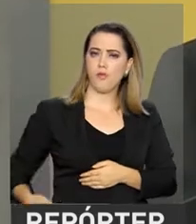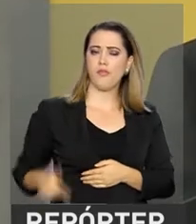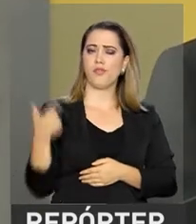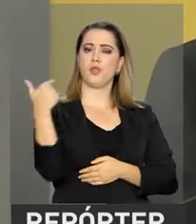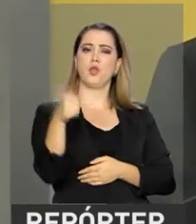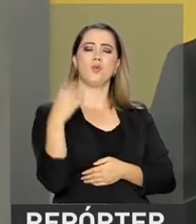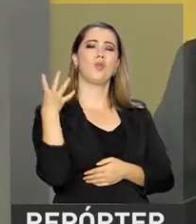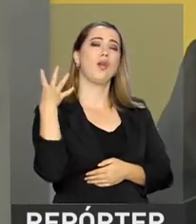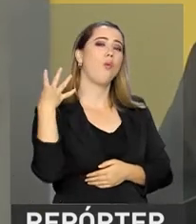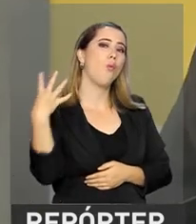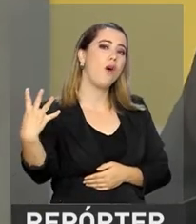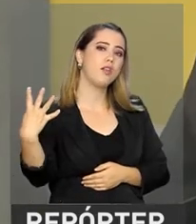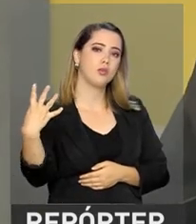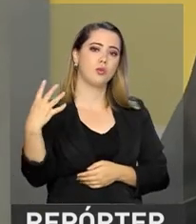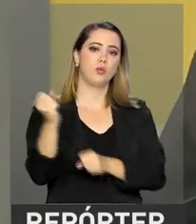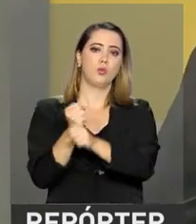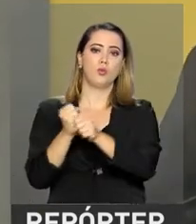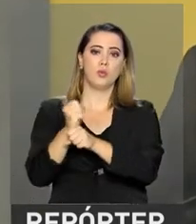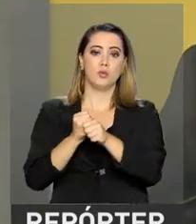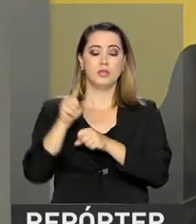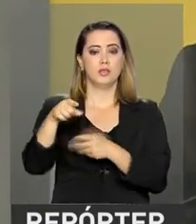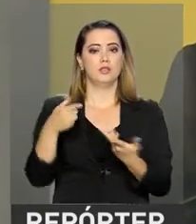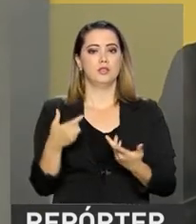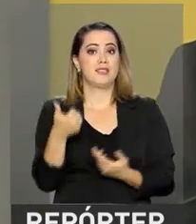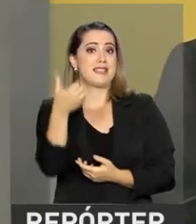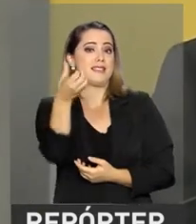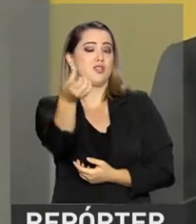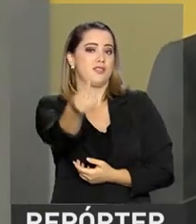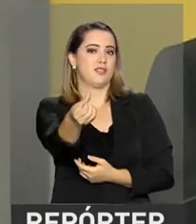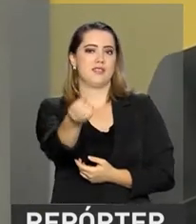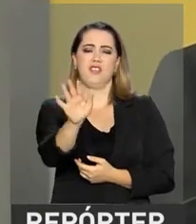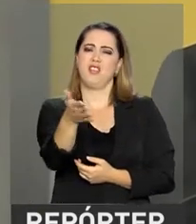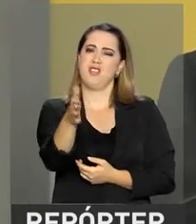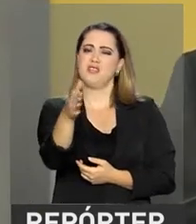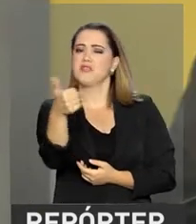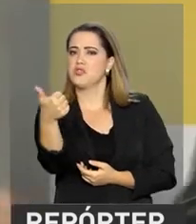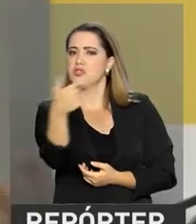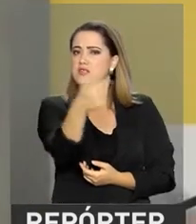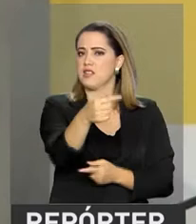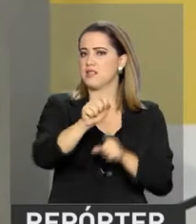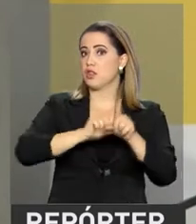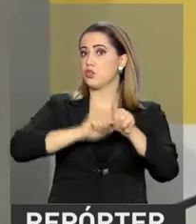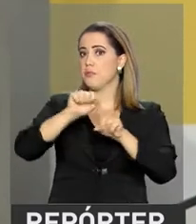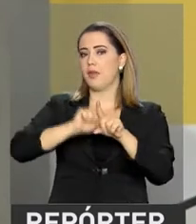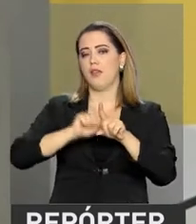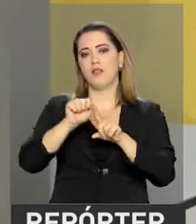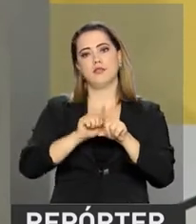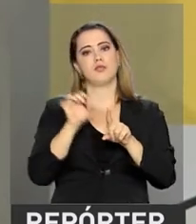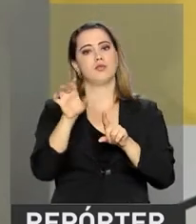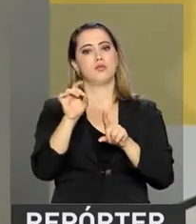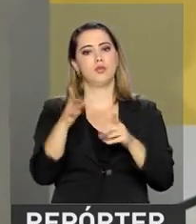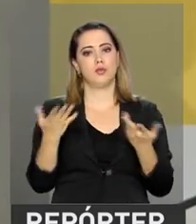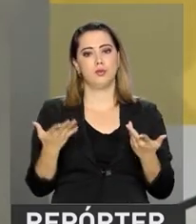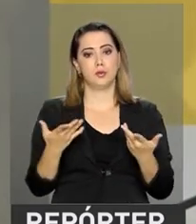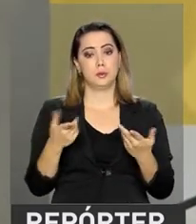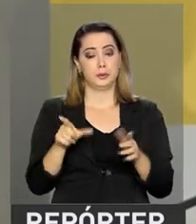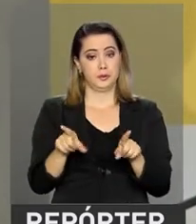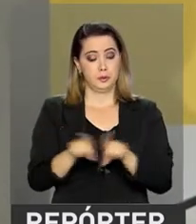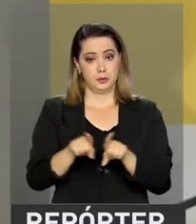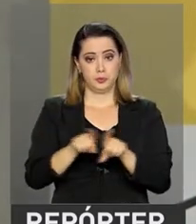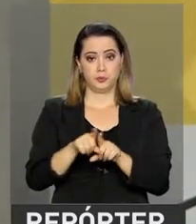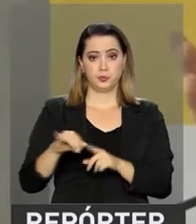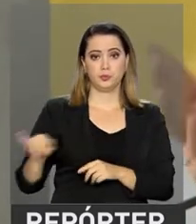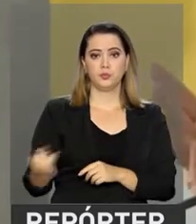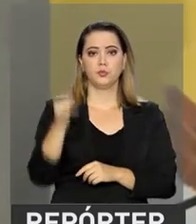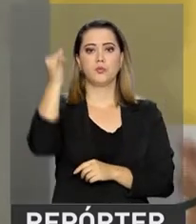anos oito anos de um governo 16 17 meses e os juros por exemplo que haviam atingido